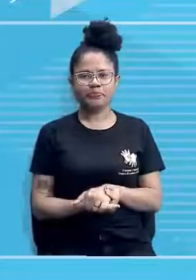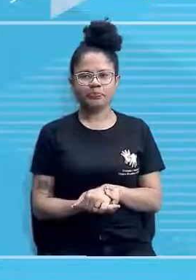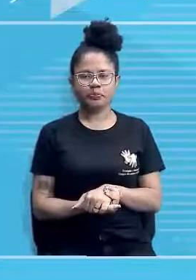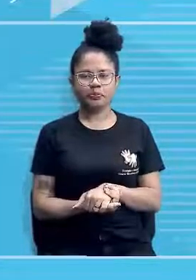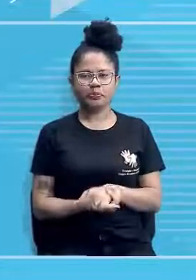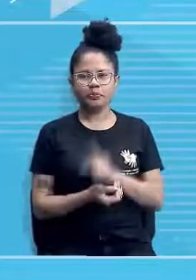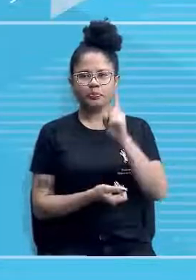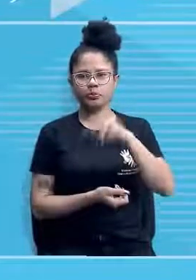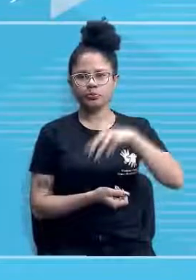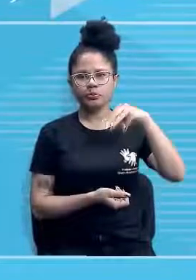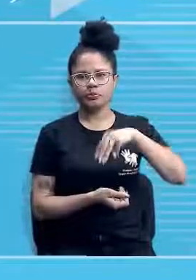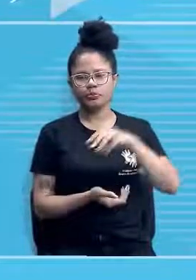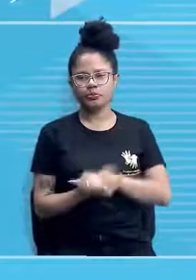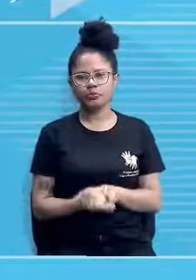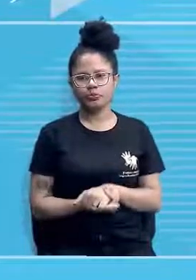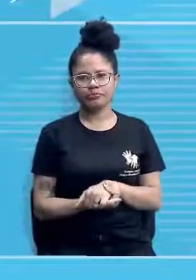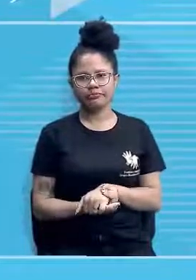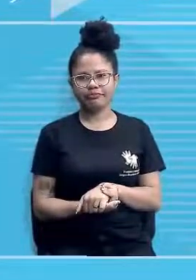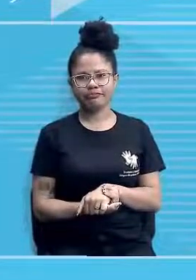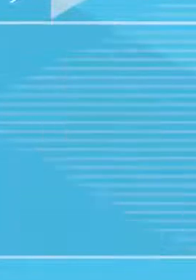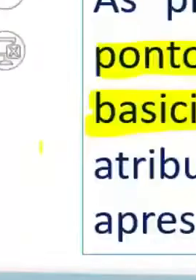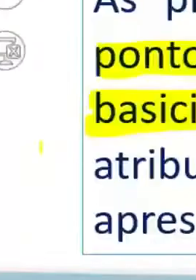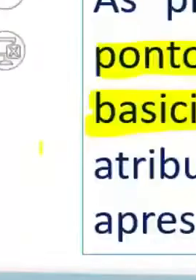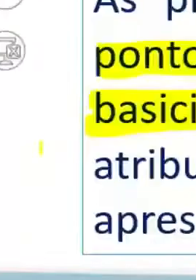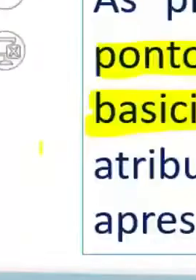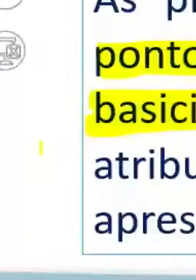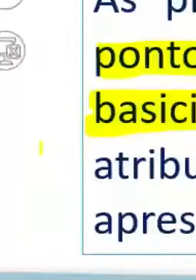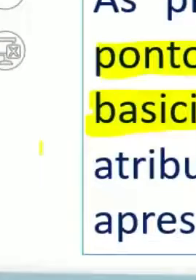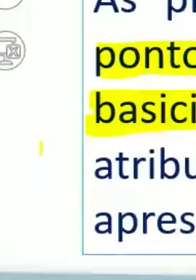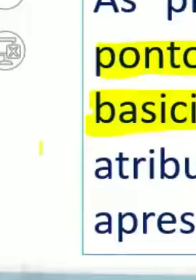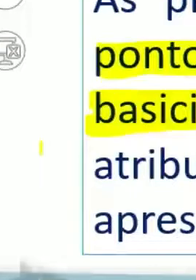vamos colocar um minutinho na tela aí